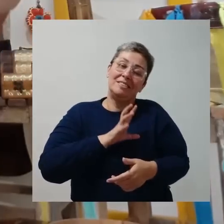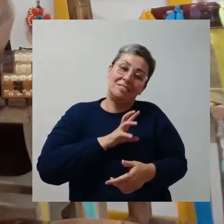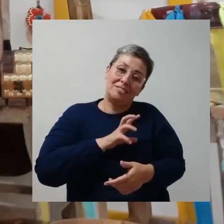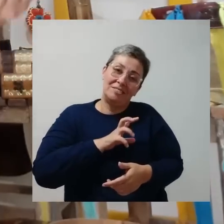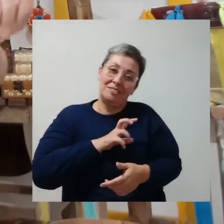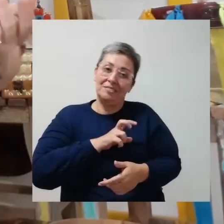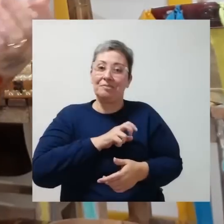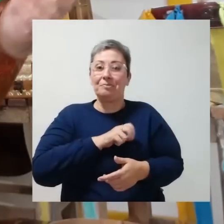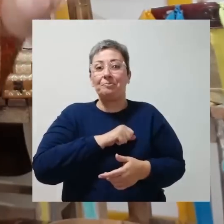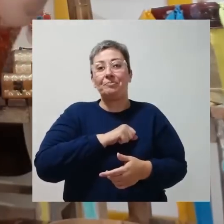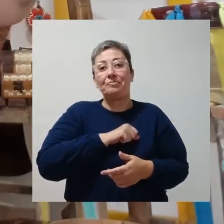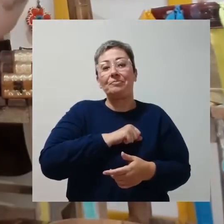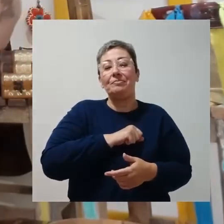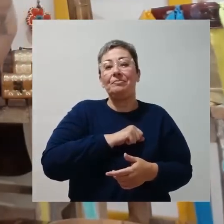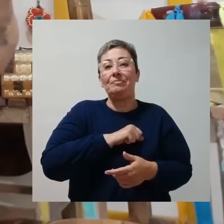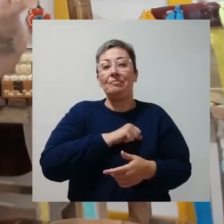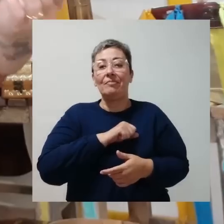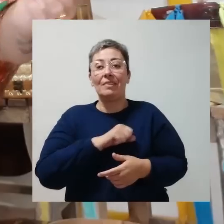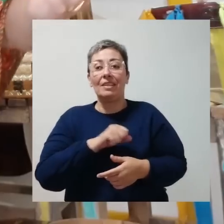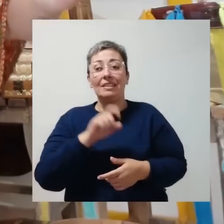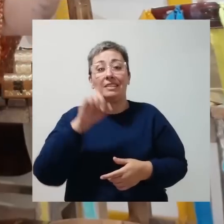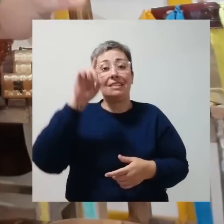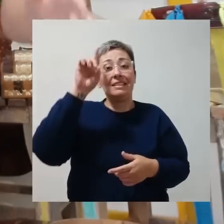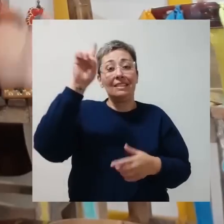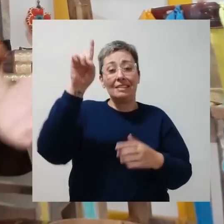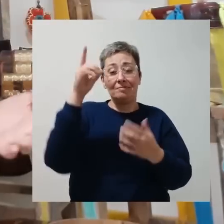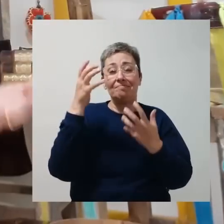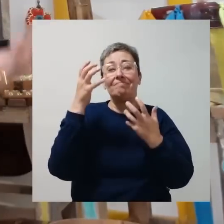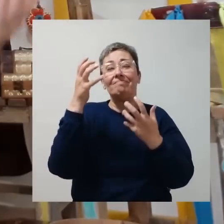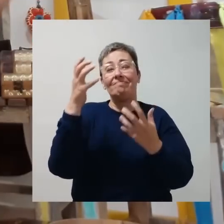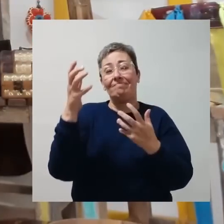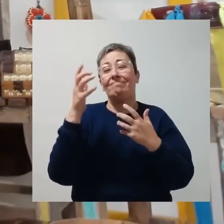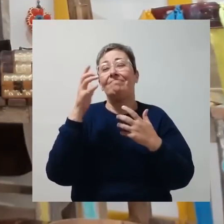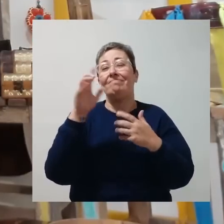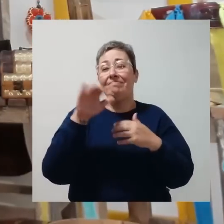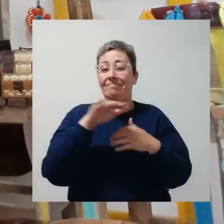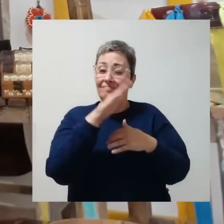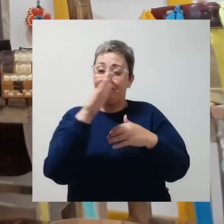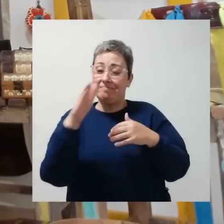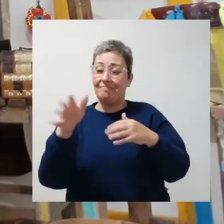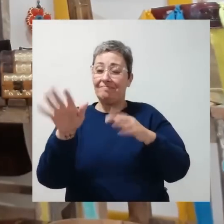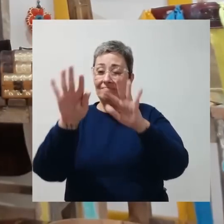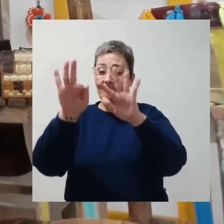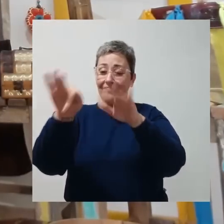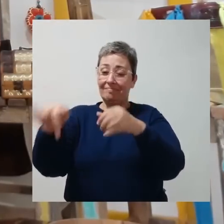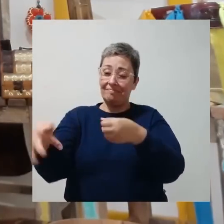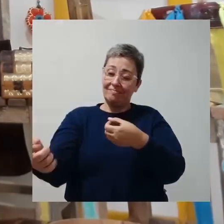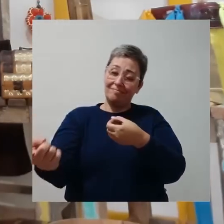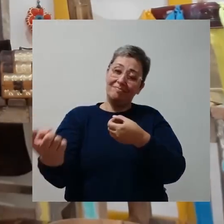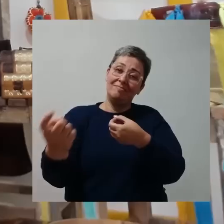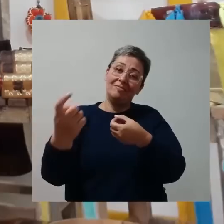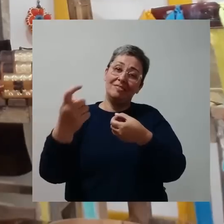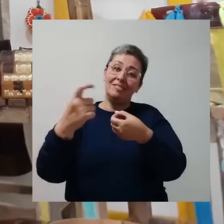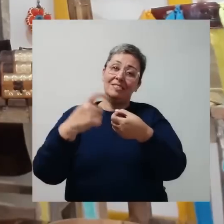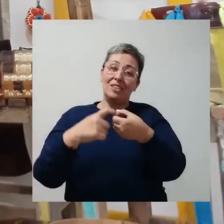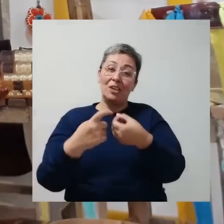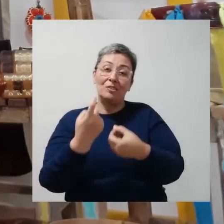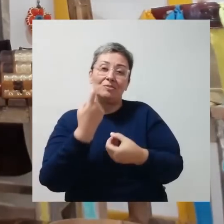trabalhar, meu bem querer. Se Deus quiser, quando eu voltar do